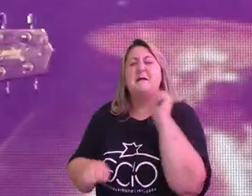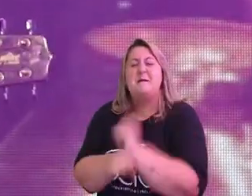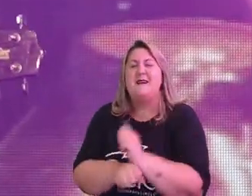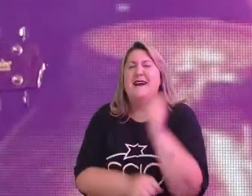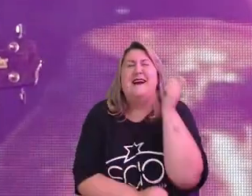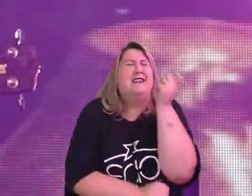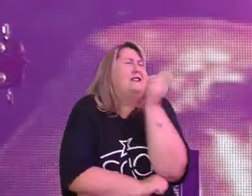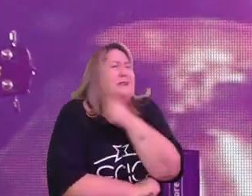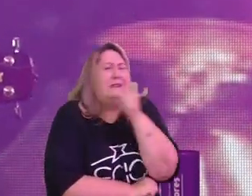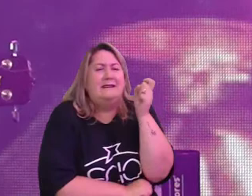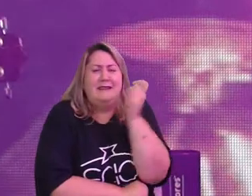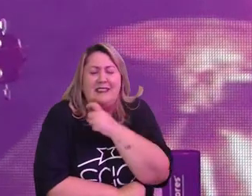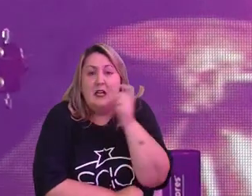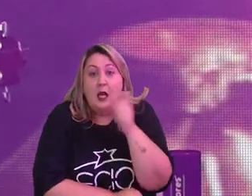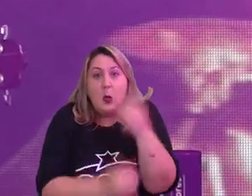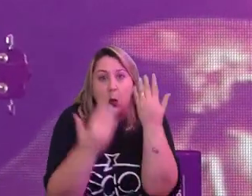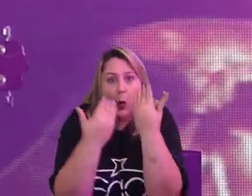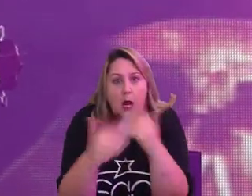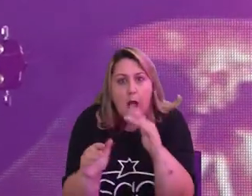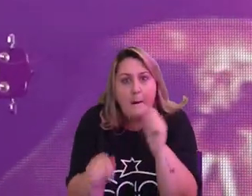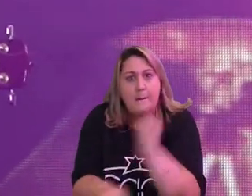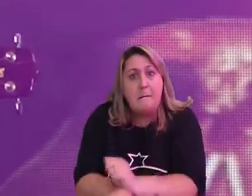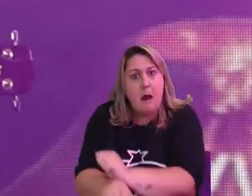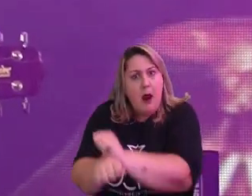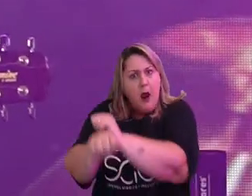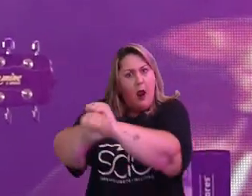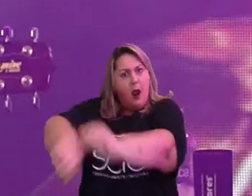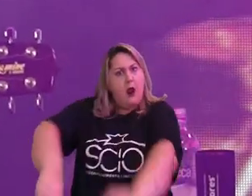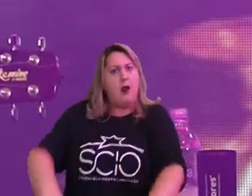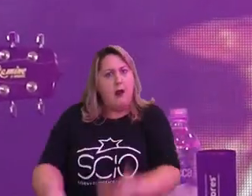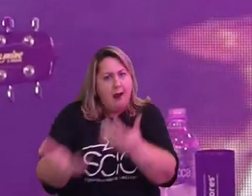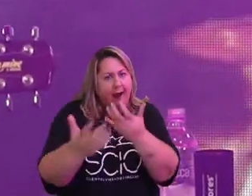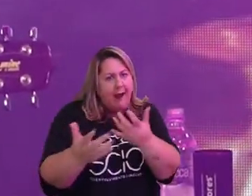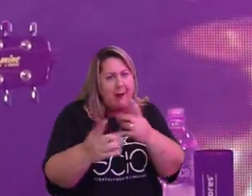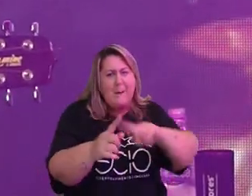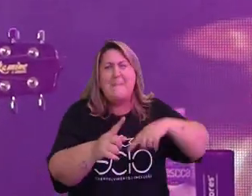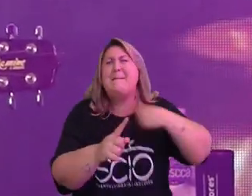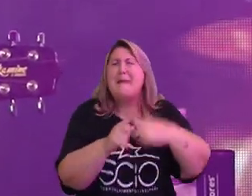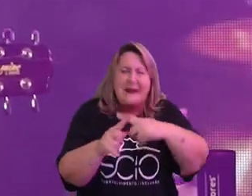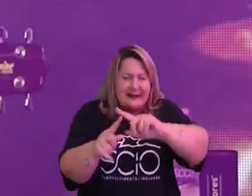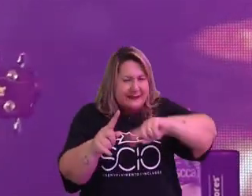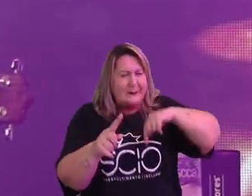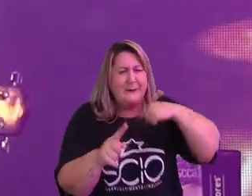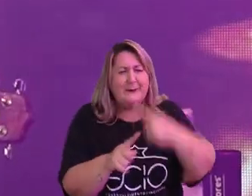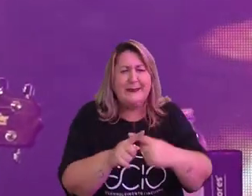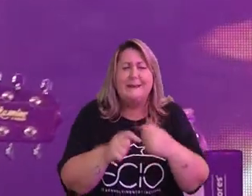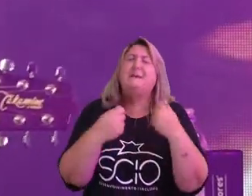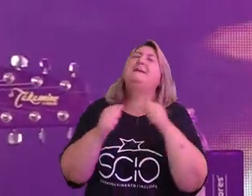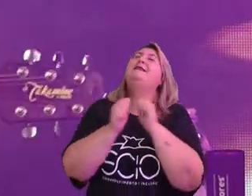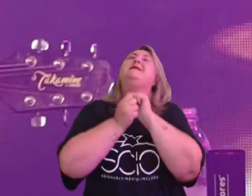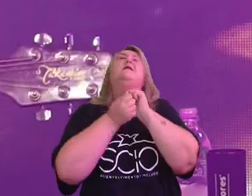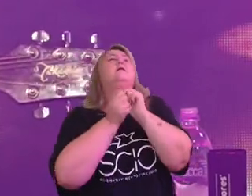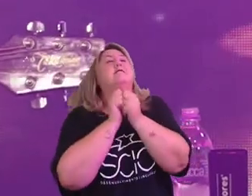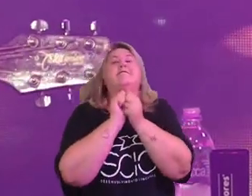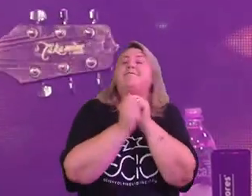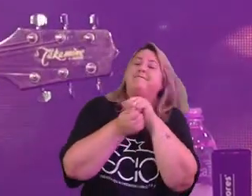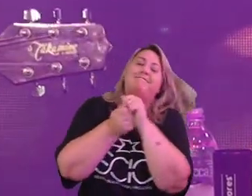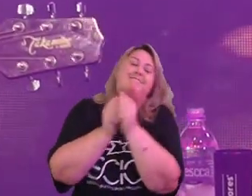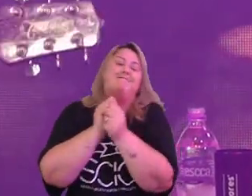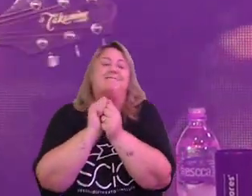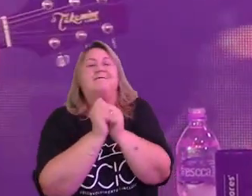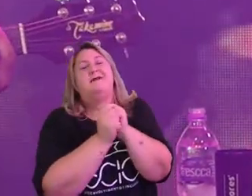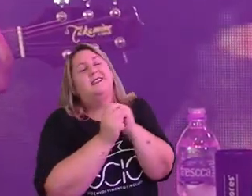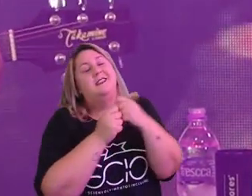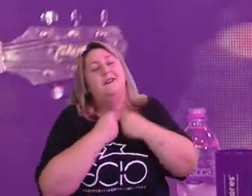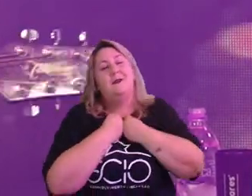de mentira, de negar o meu desejo. Eu te quero mais que tudo, eu preciso do seu beijo.